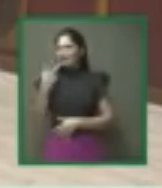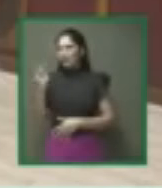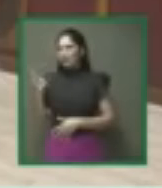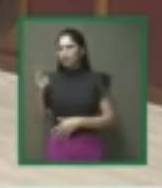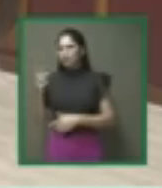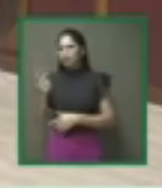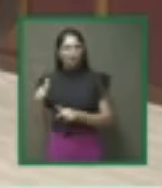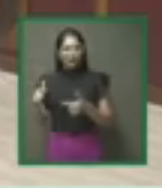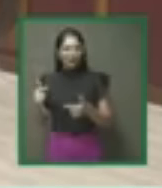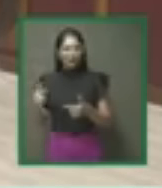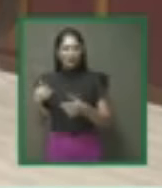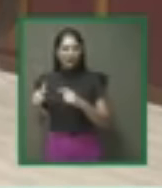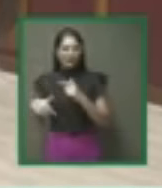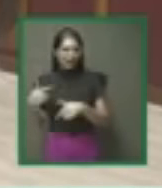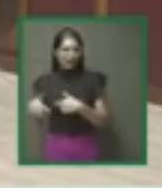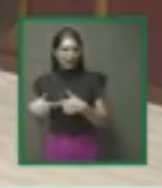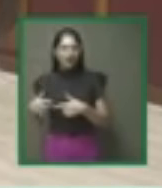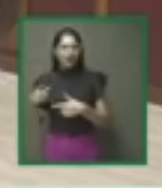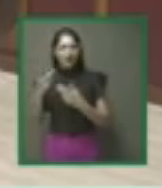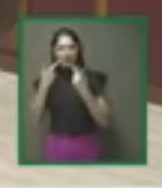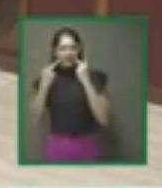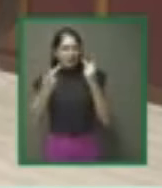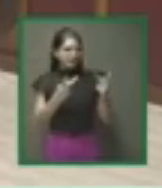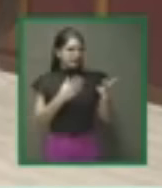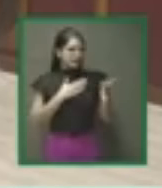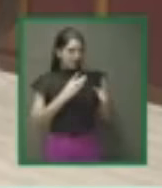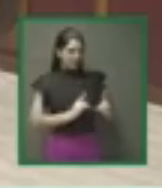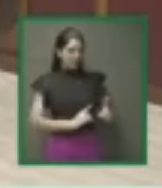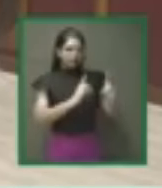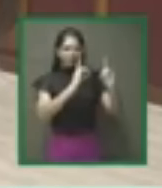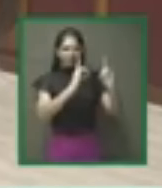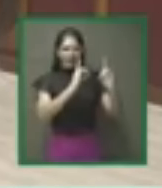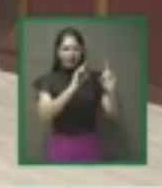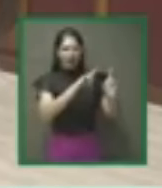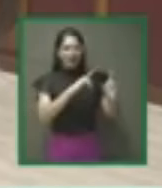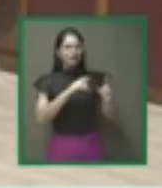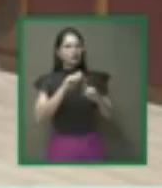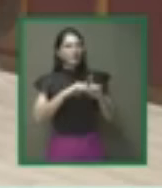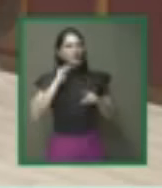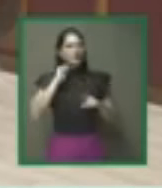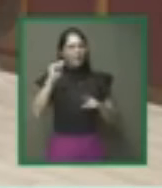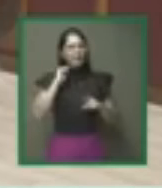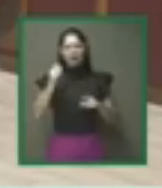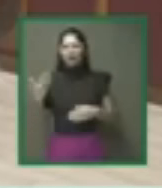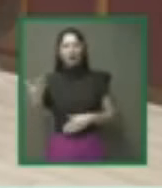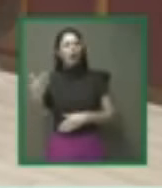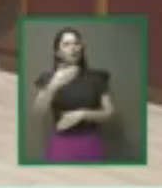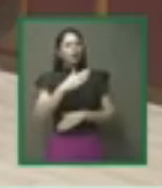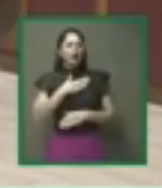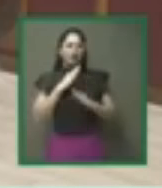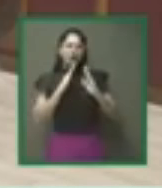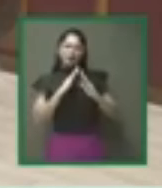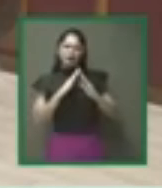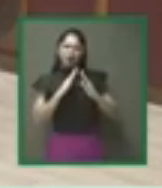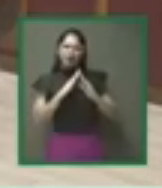e ele chegou a visitar o meu apartamento, né? Em abril, no dia do meu aniversário, ele chegou a ir lá para